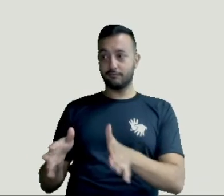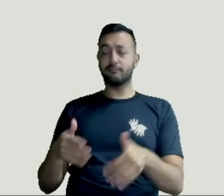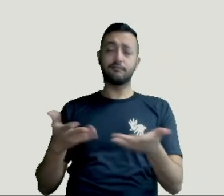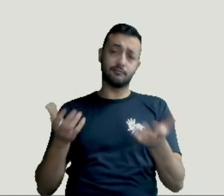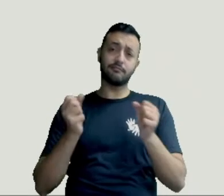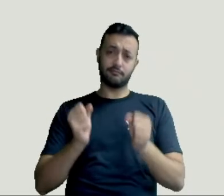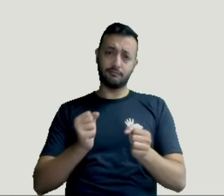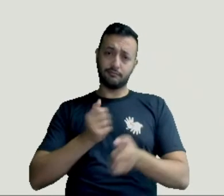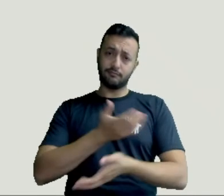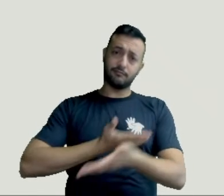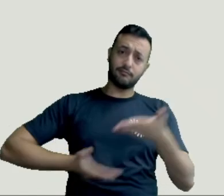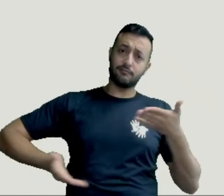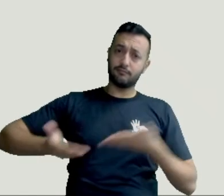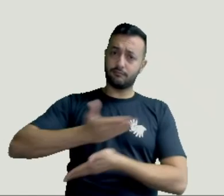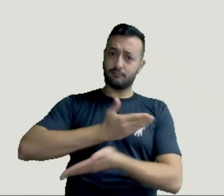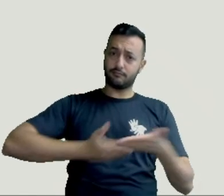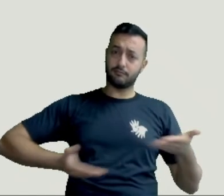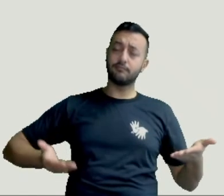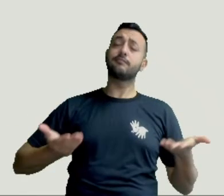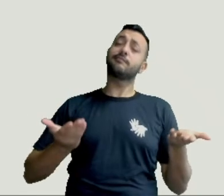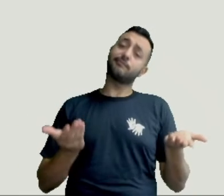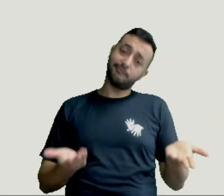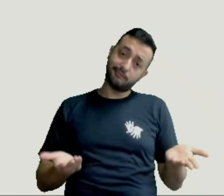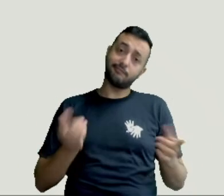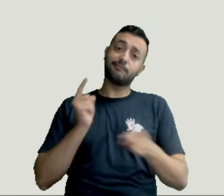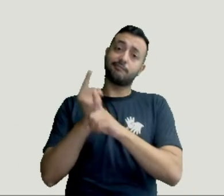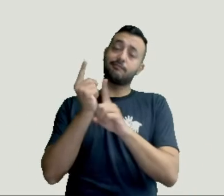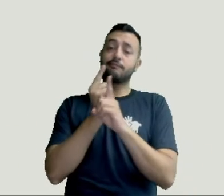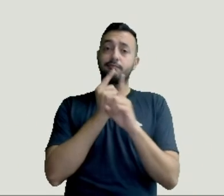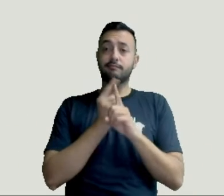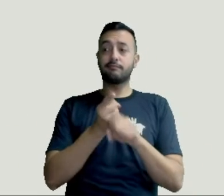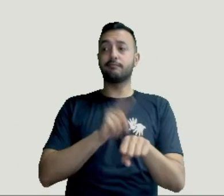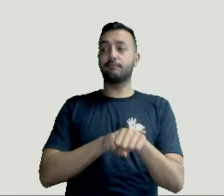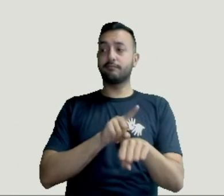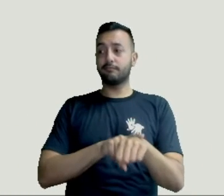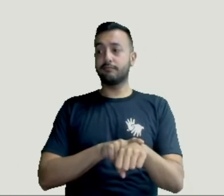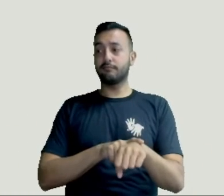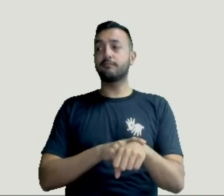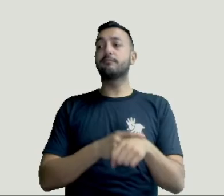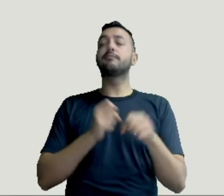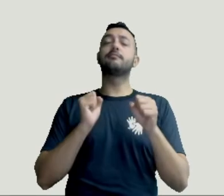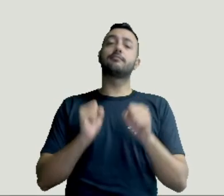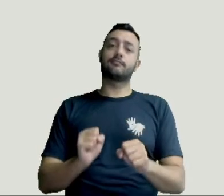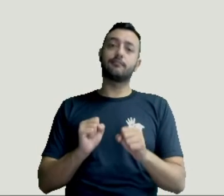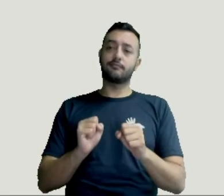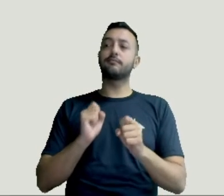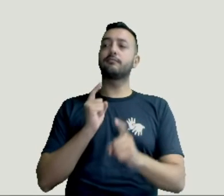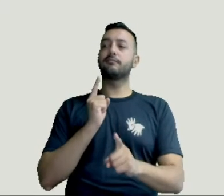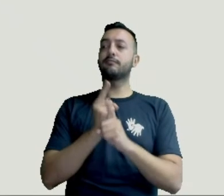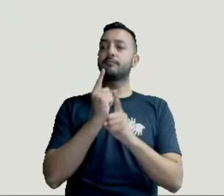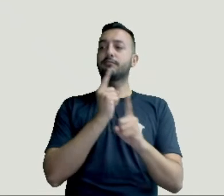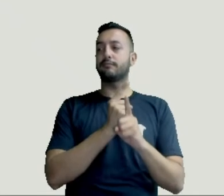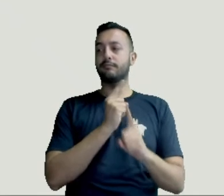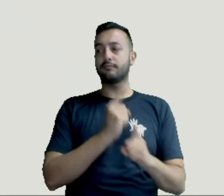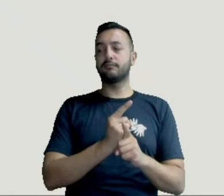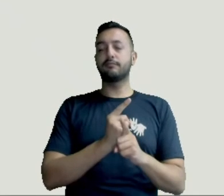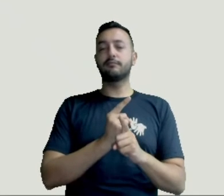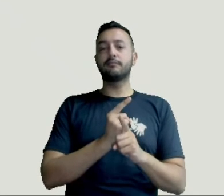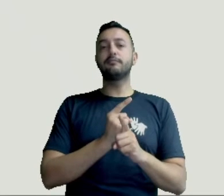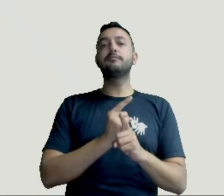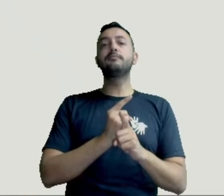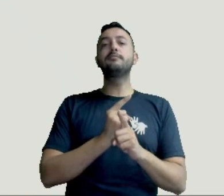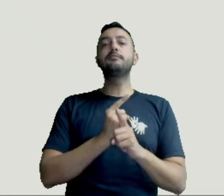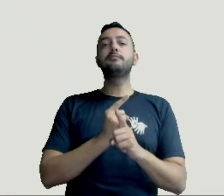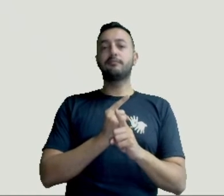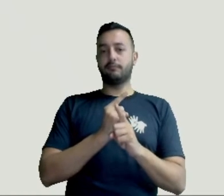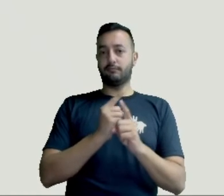ter uma relação, eu posso fazer aí várias relações. Encontrar aí o tempo. Eu consigo encontrar aí a velocidade, o